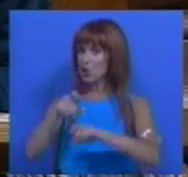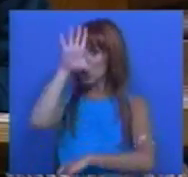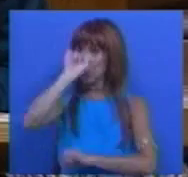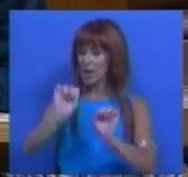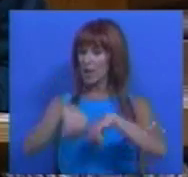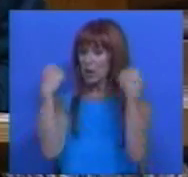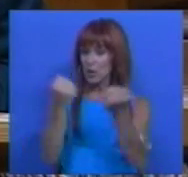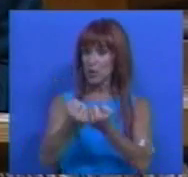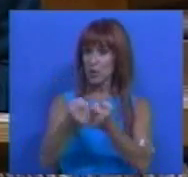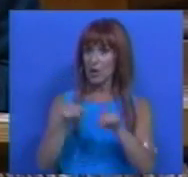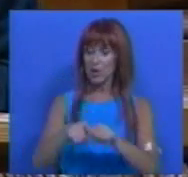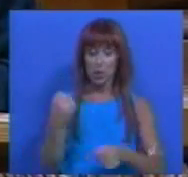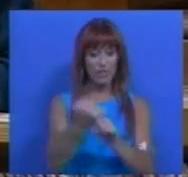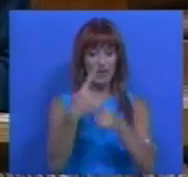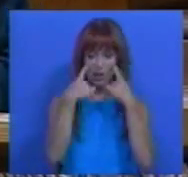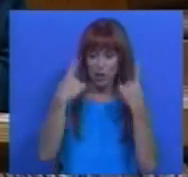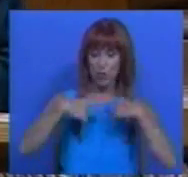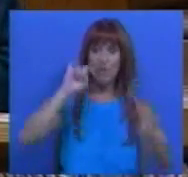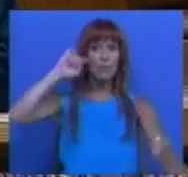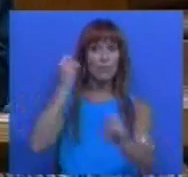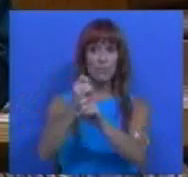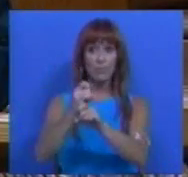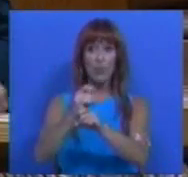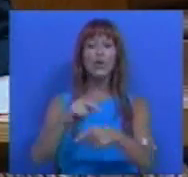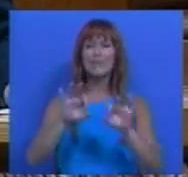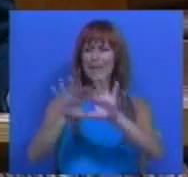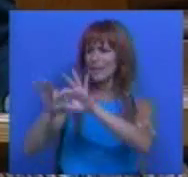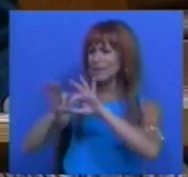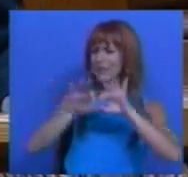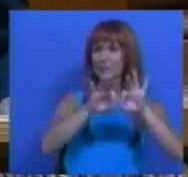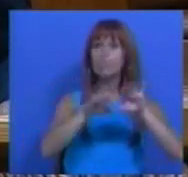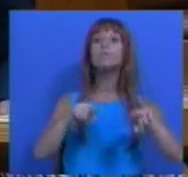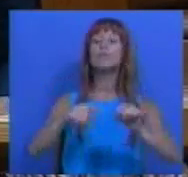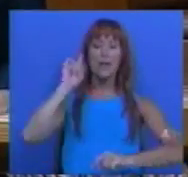Estado Social e dos serviços públicos exigentes e universais